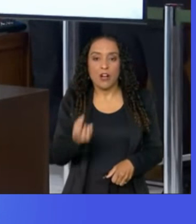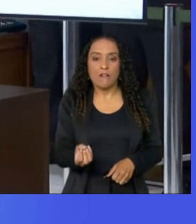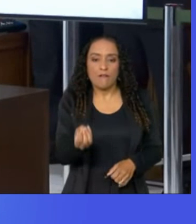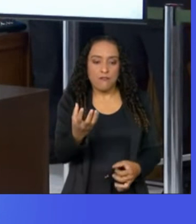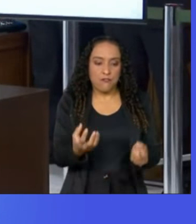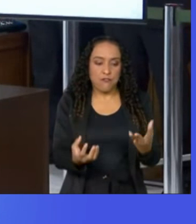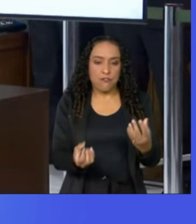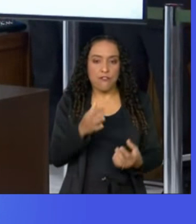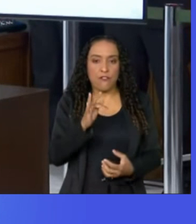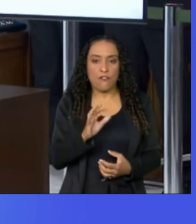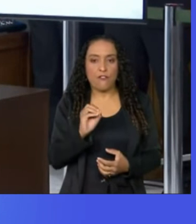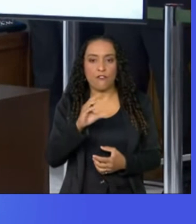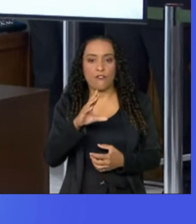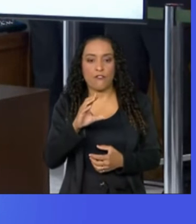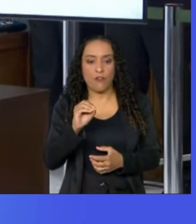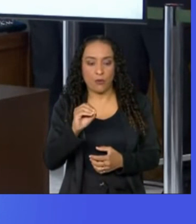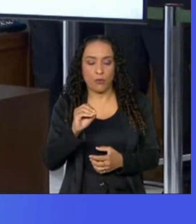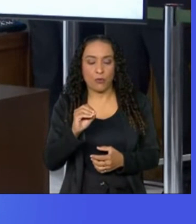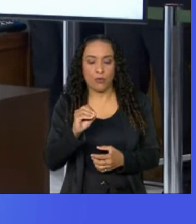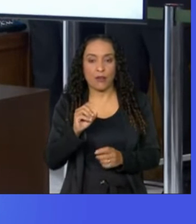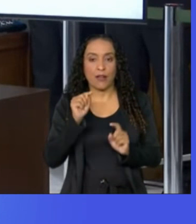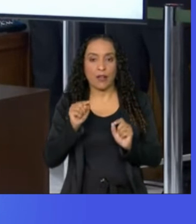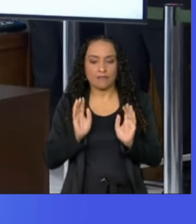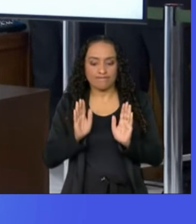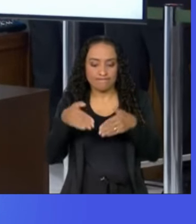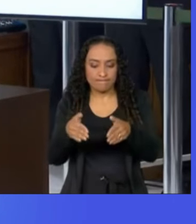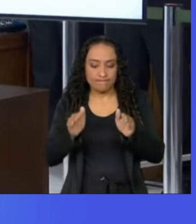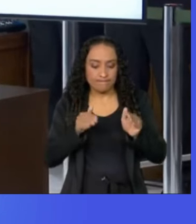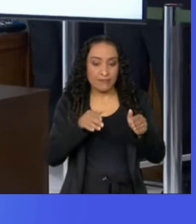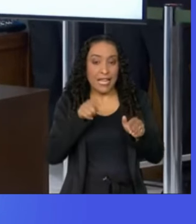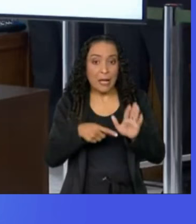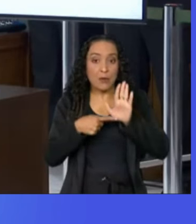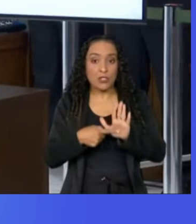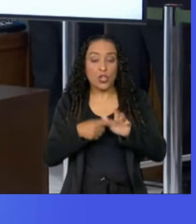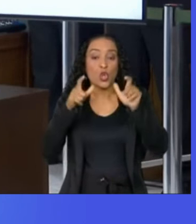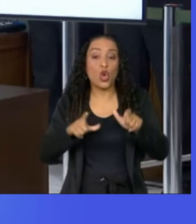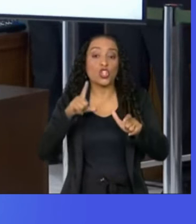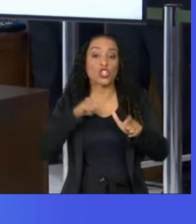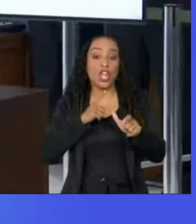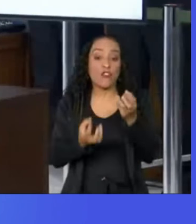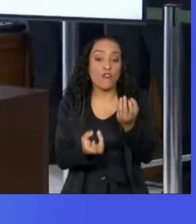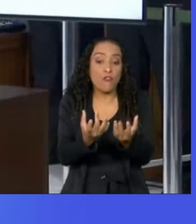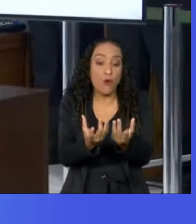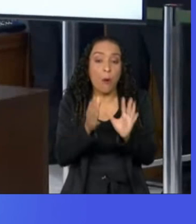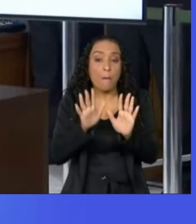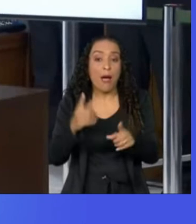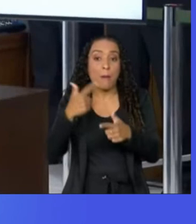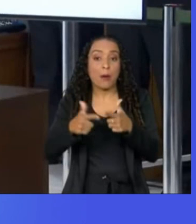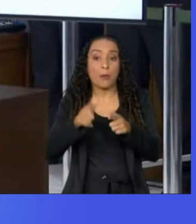eh eh senhoras e senhores eles são indicativos Onde está ocorrendo o fogo mas o nosso grande problema são as frentes de